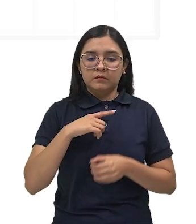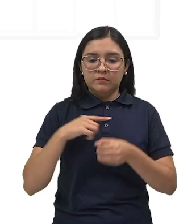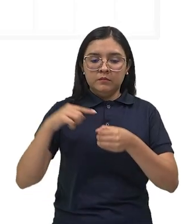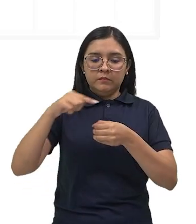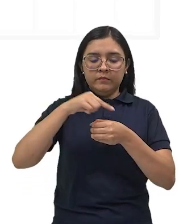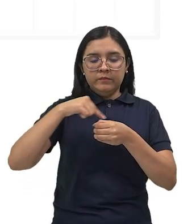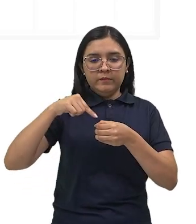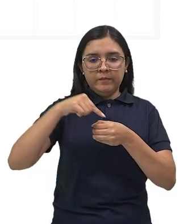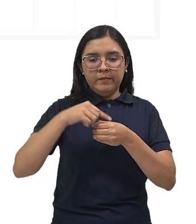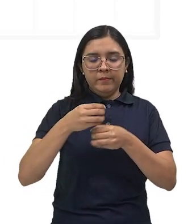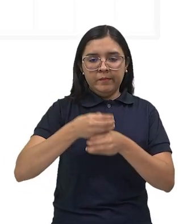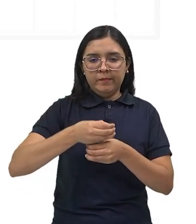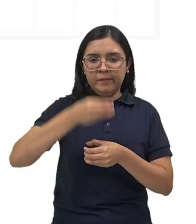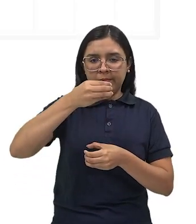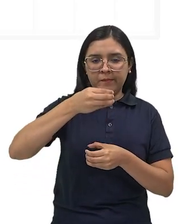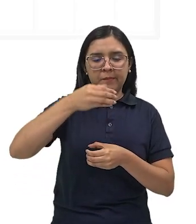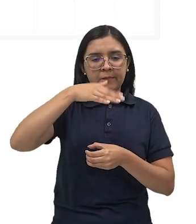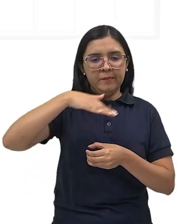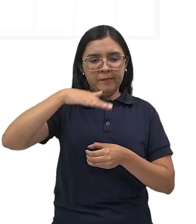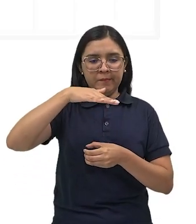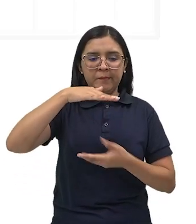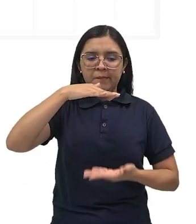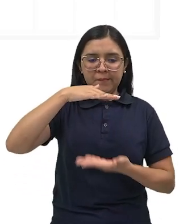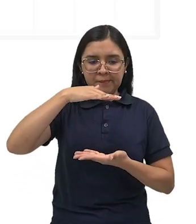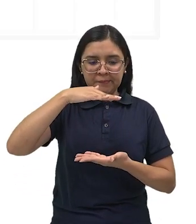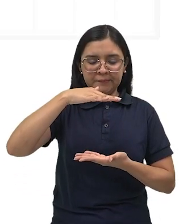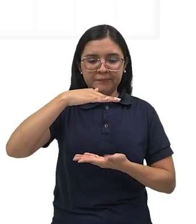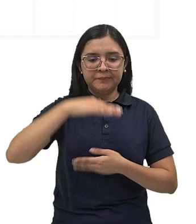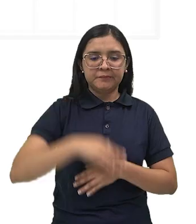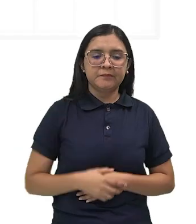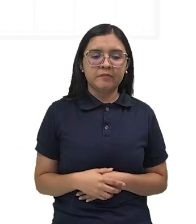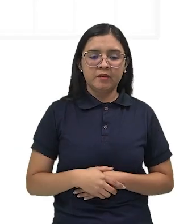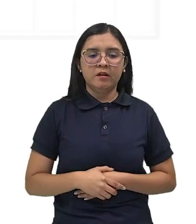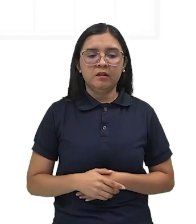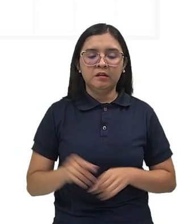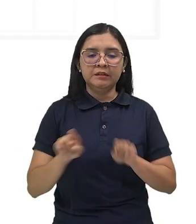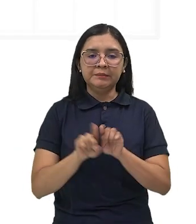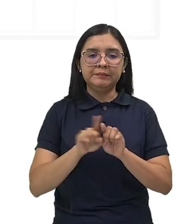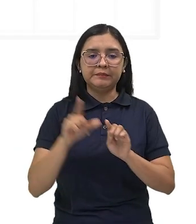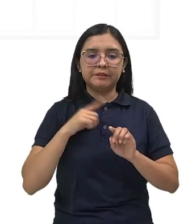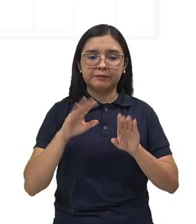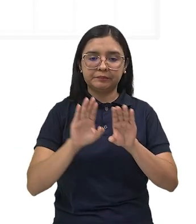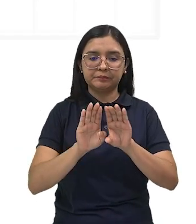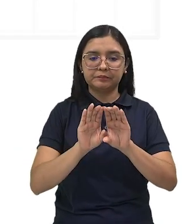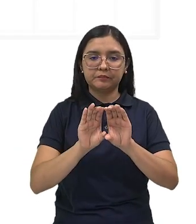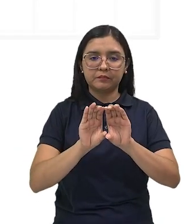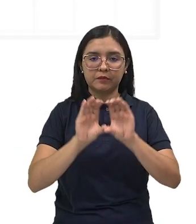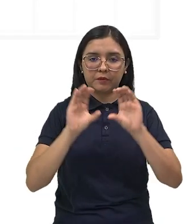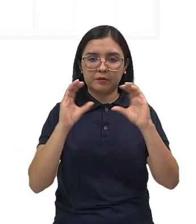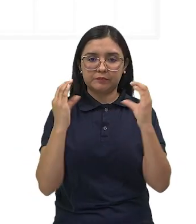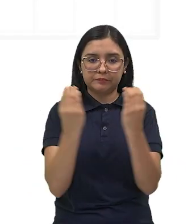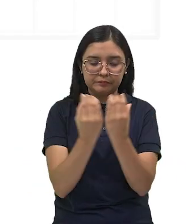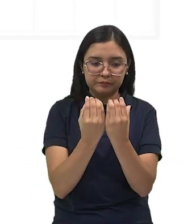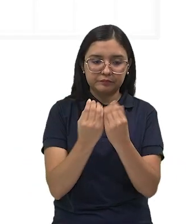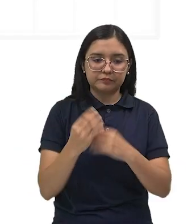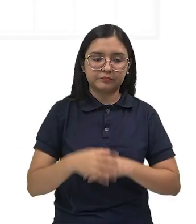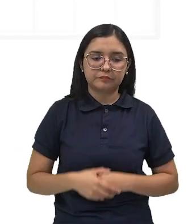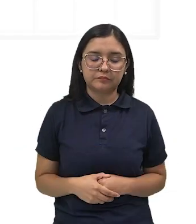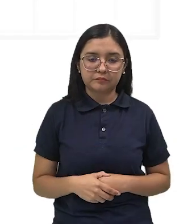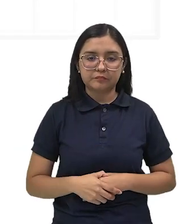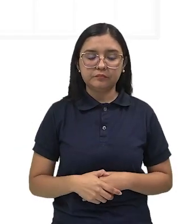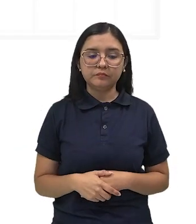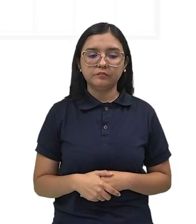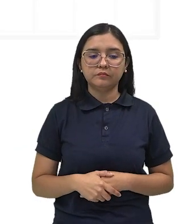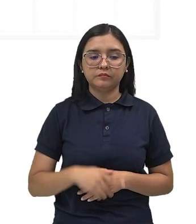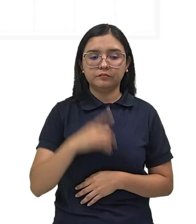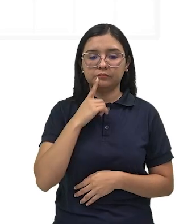superior, beleza? Eu tenho aqui a sua área lateral, que é quem? É o retângulo, olha,